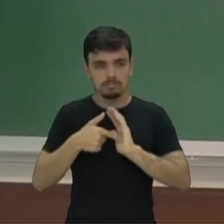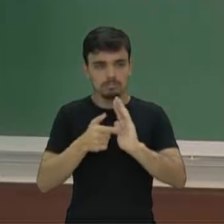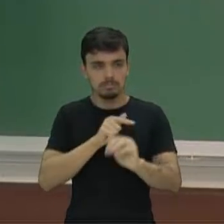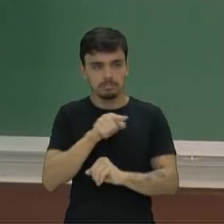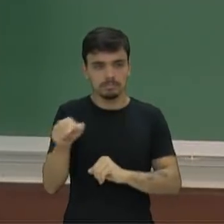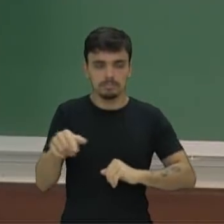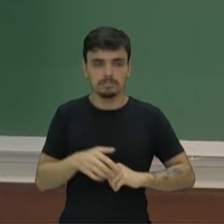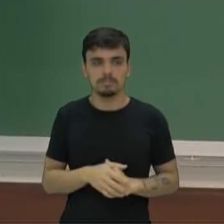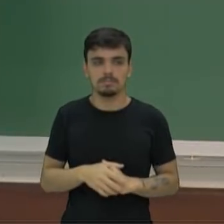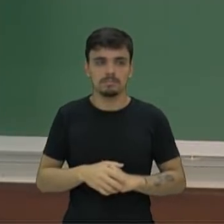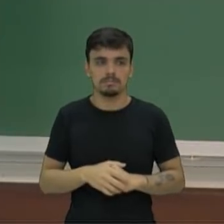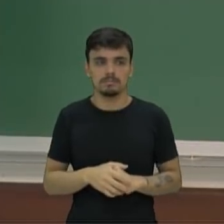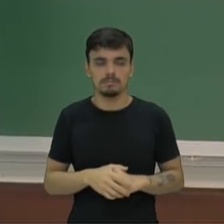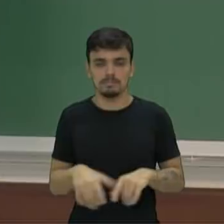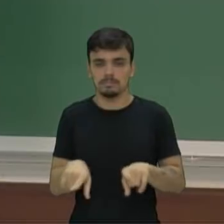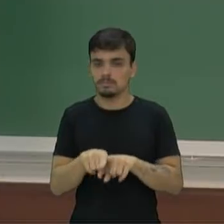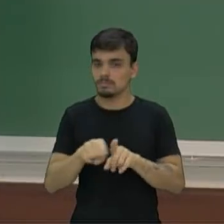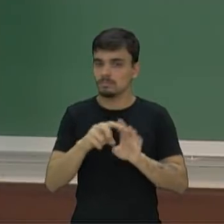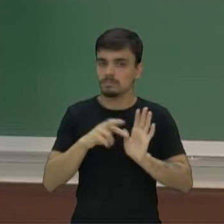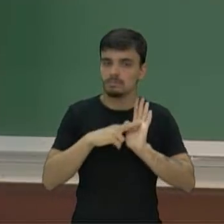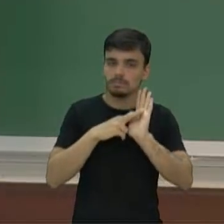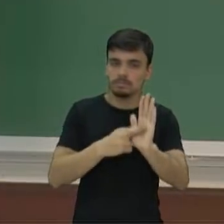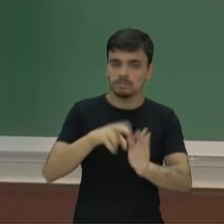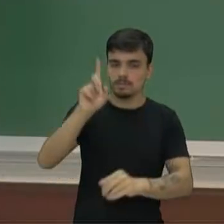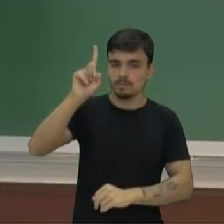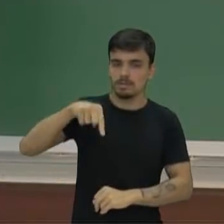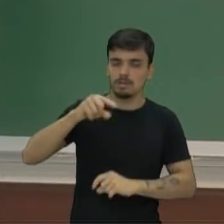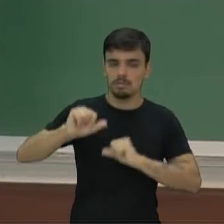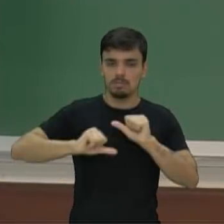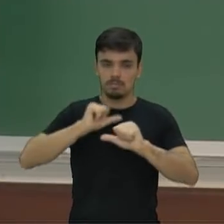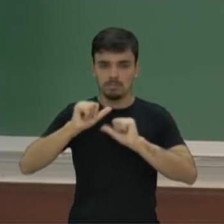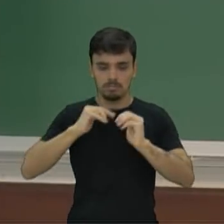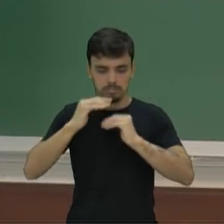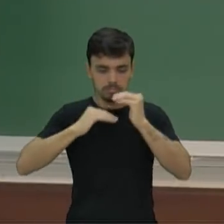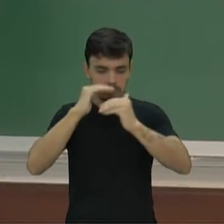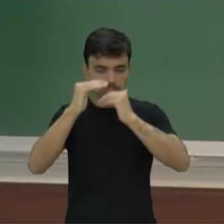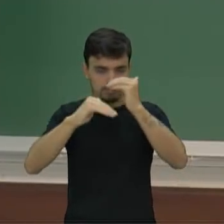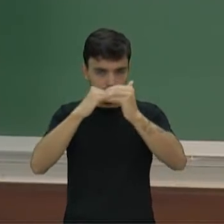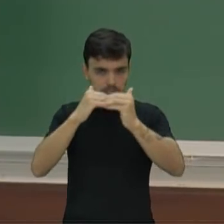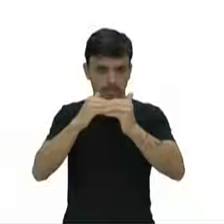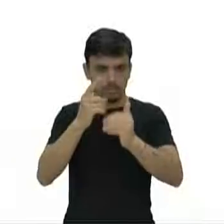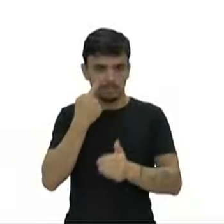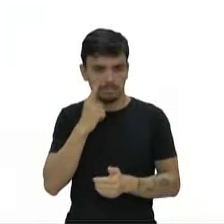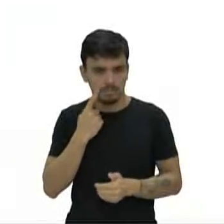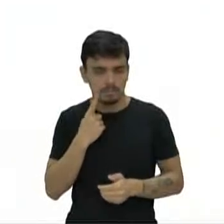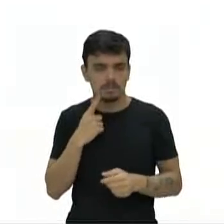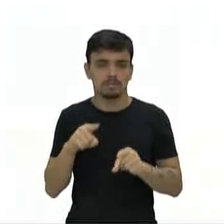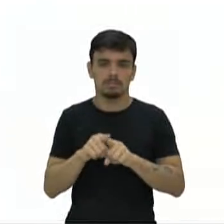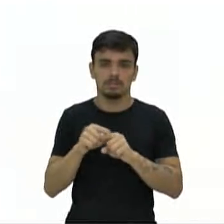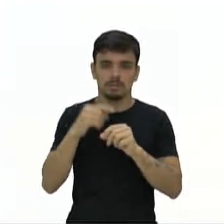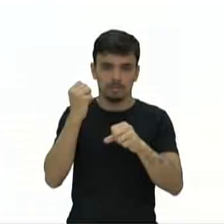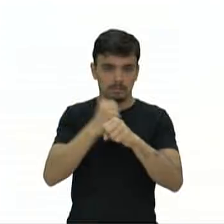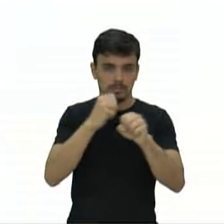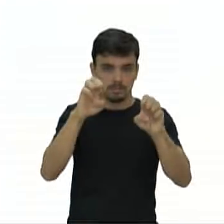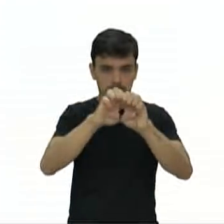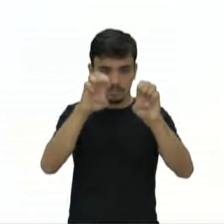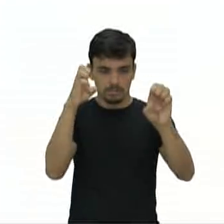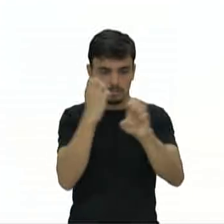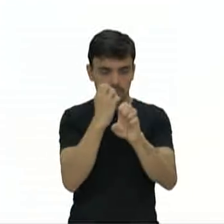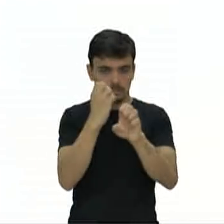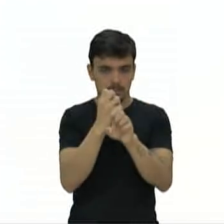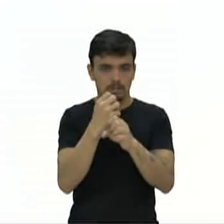daí essas representações foram se tornando mais dramáticas, a estrutura se manteve a mesma, um lugar